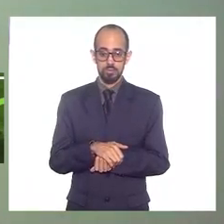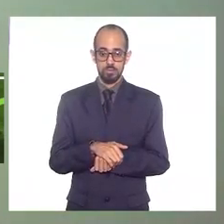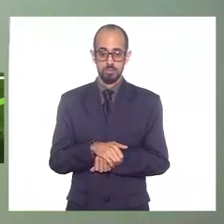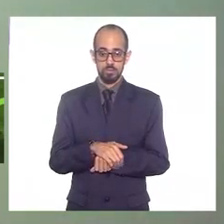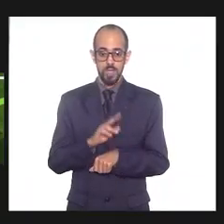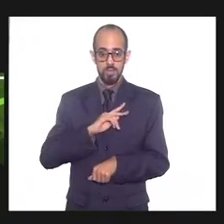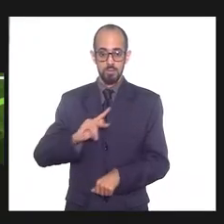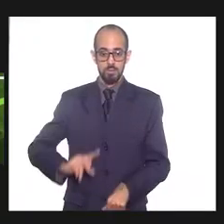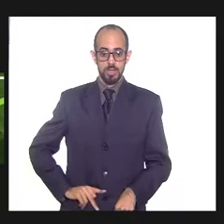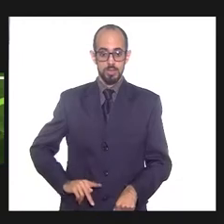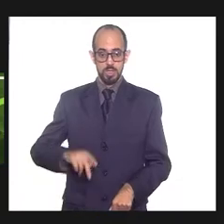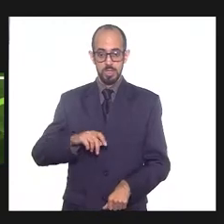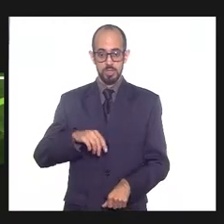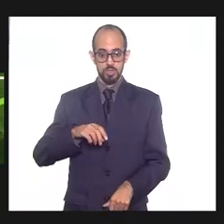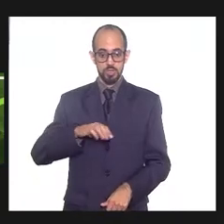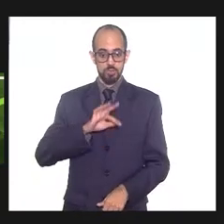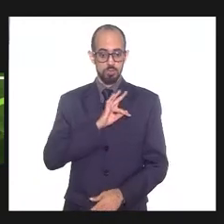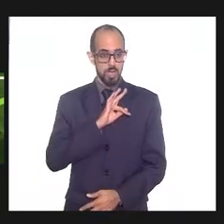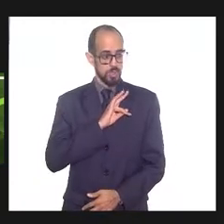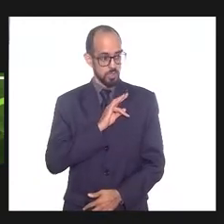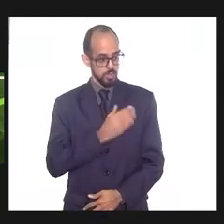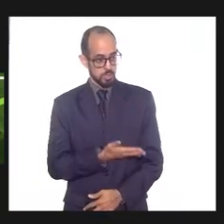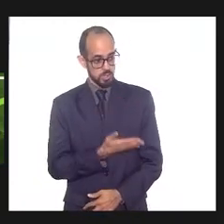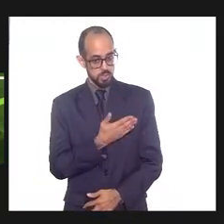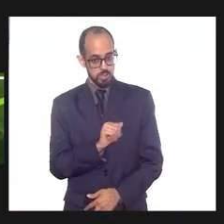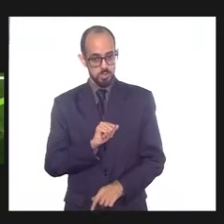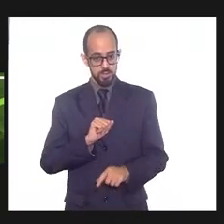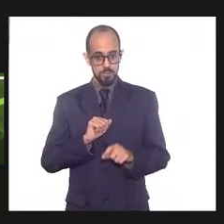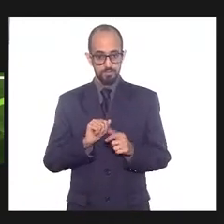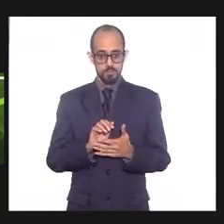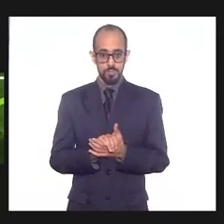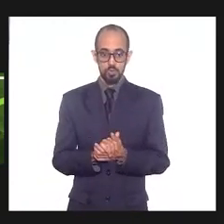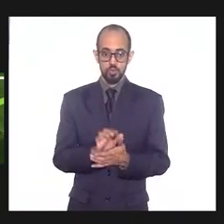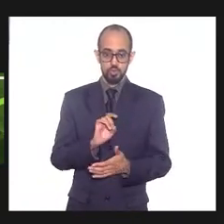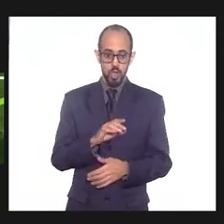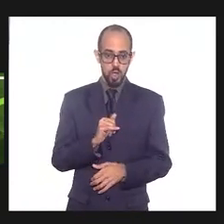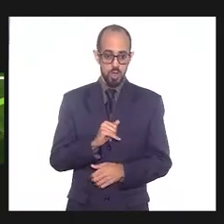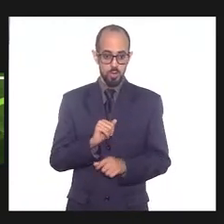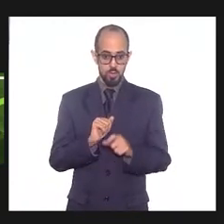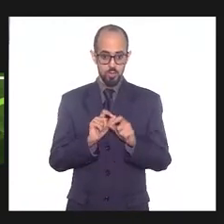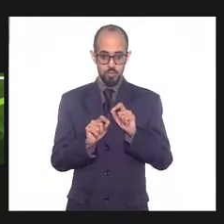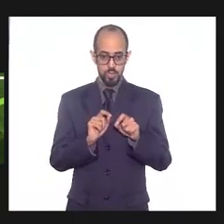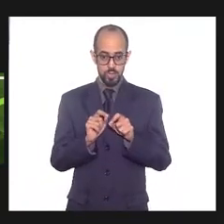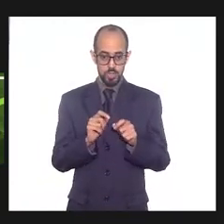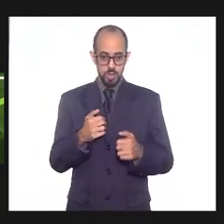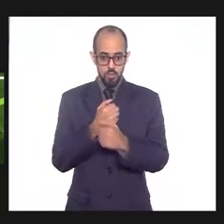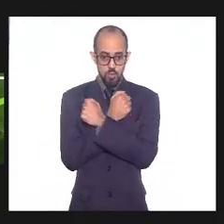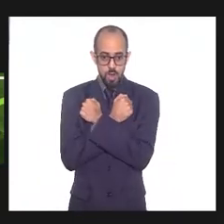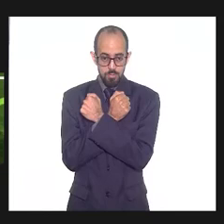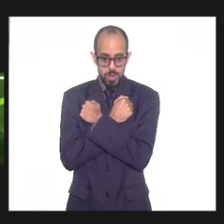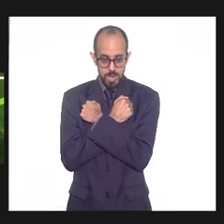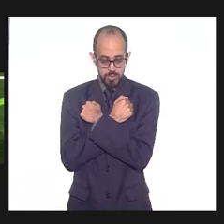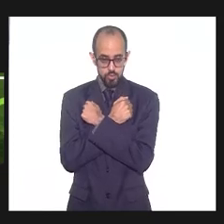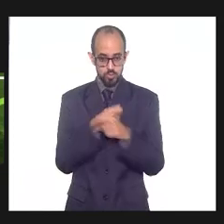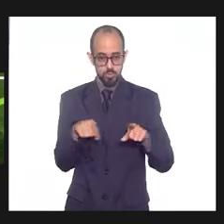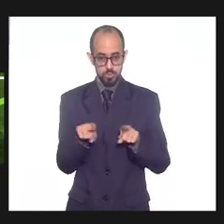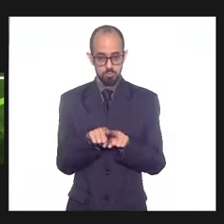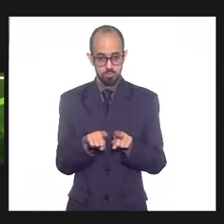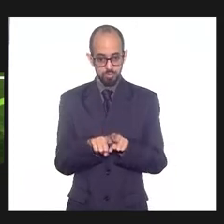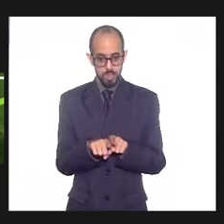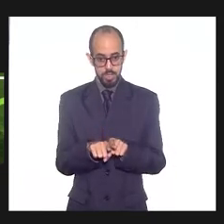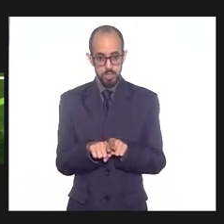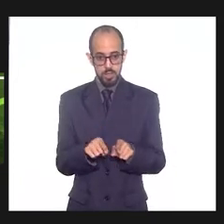o presidente Marta Rocha só para dar um abraço aqui separar